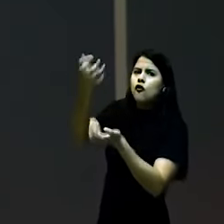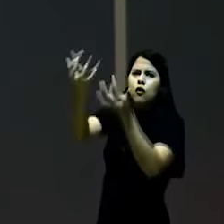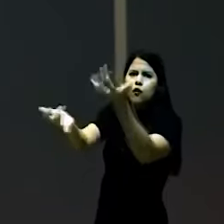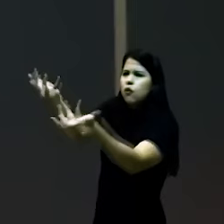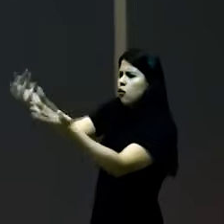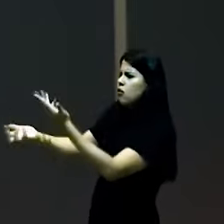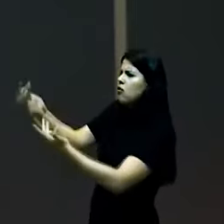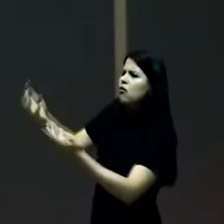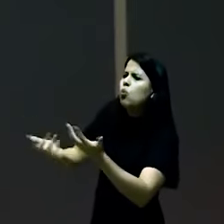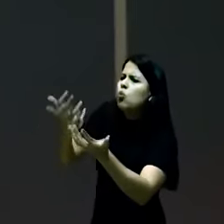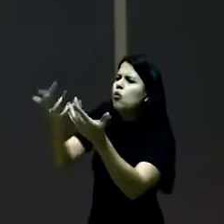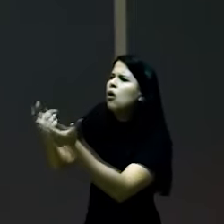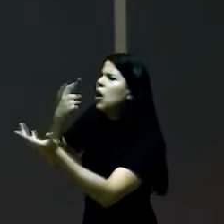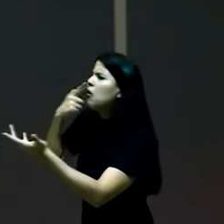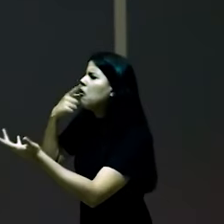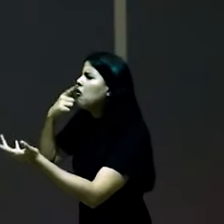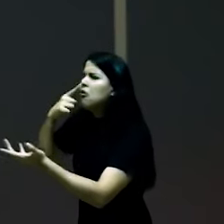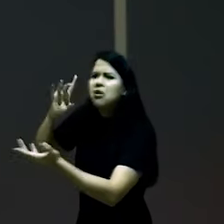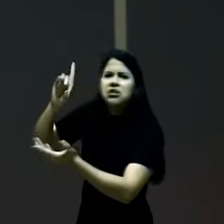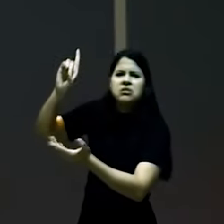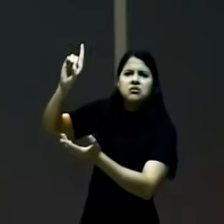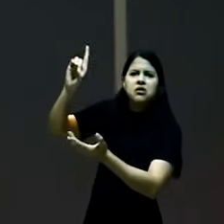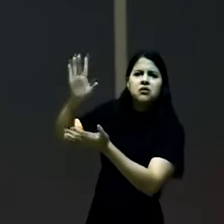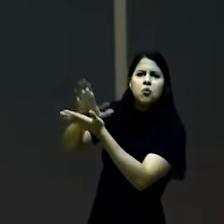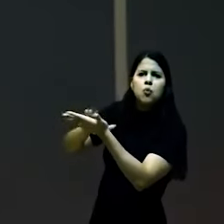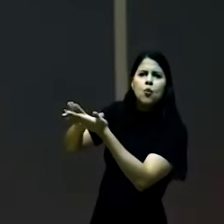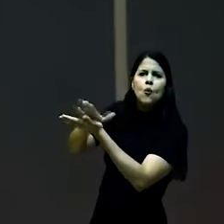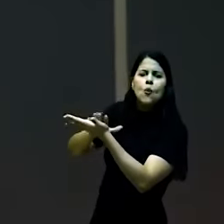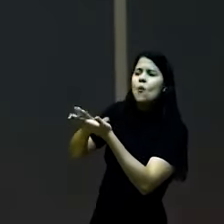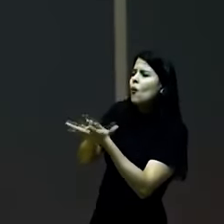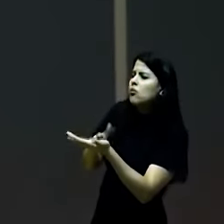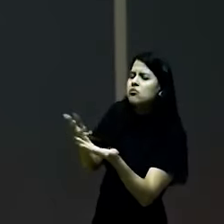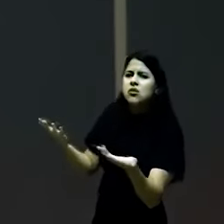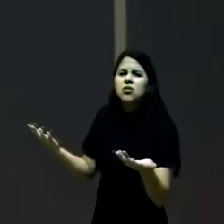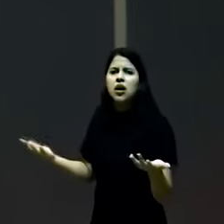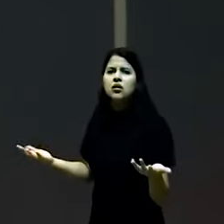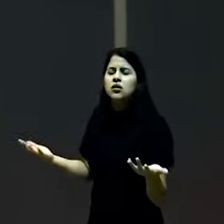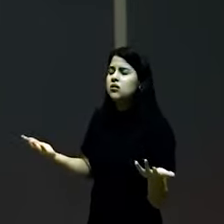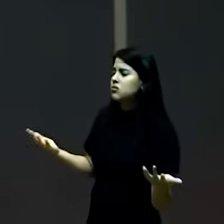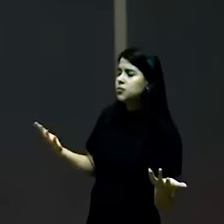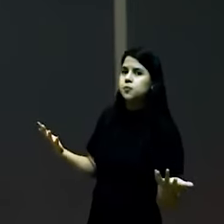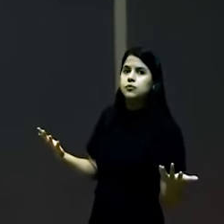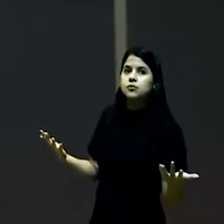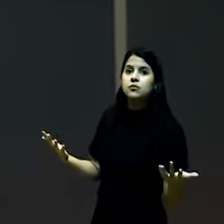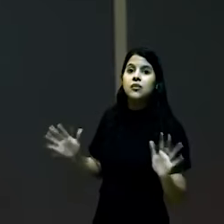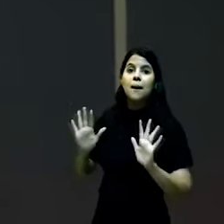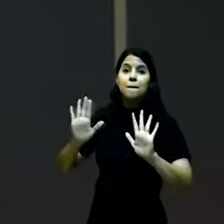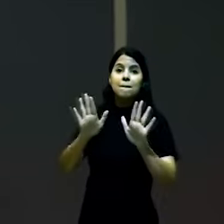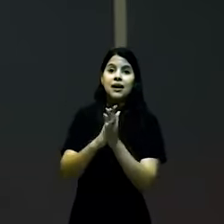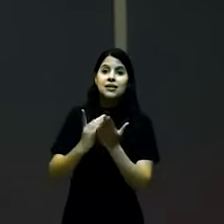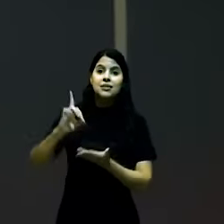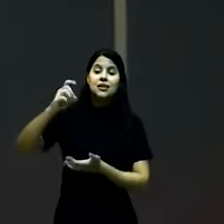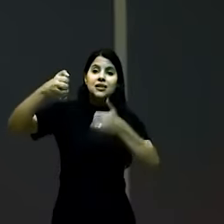recursos, Deus não estava nesses três primeiros recursos naturais. Mas a Bíblia diz